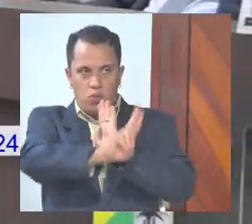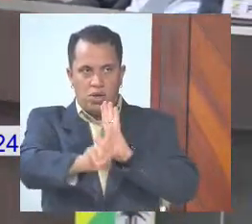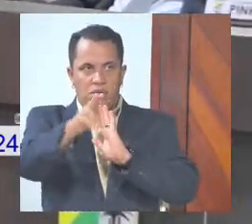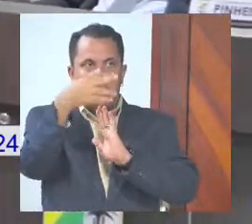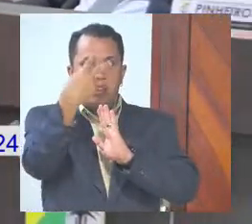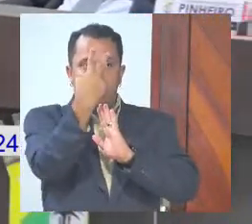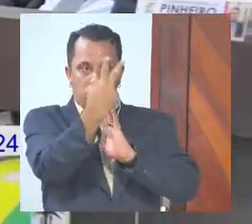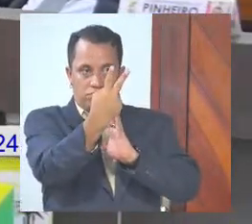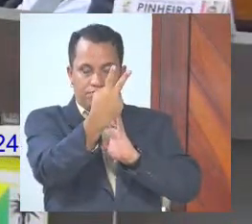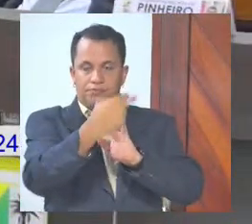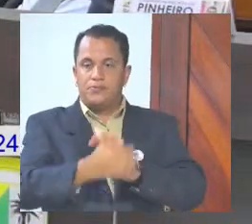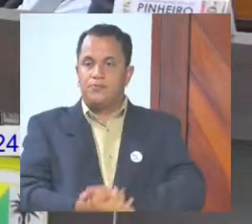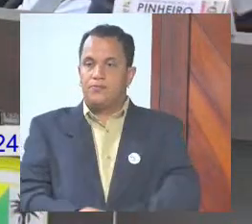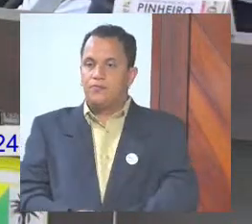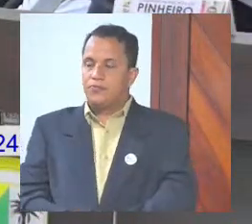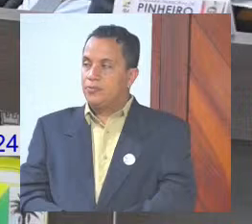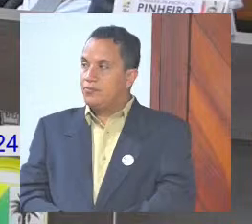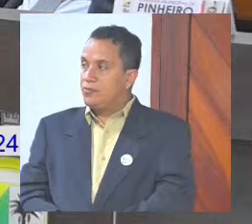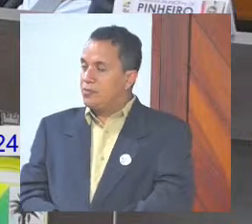Ednildo. Presidente, vereador Riba.